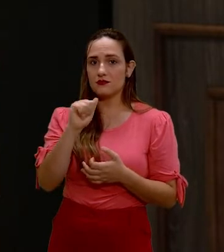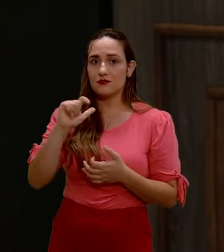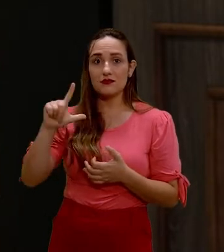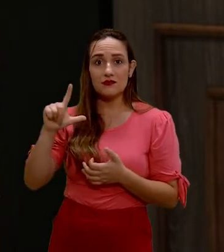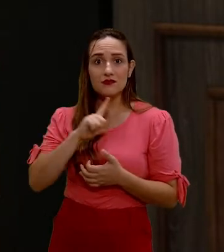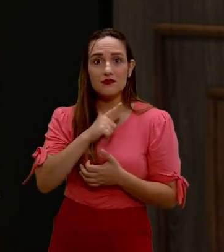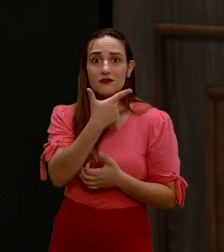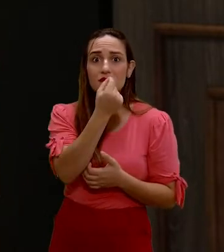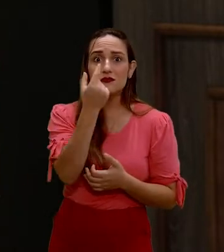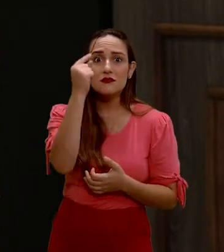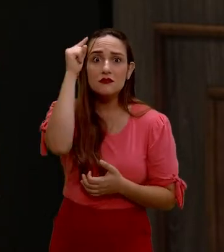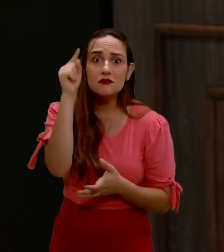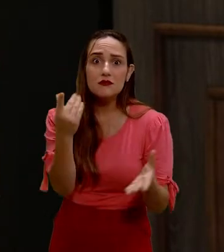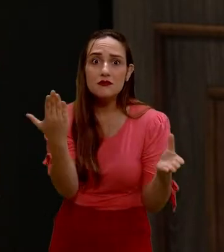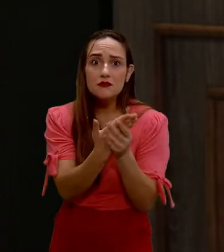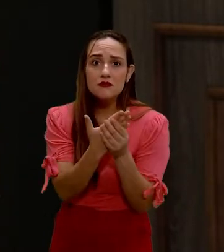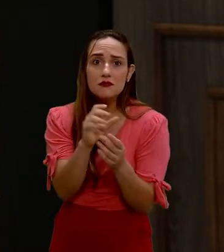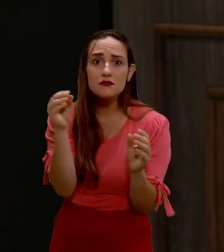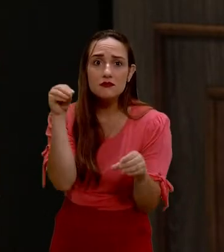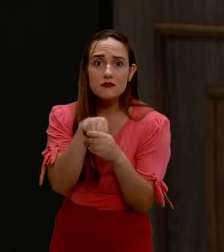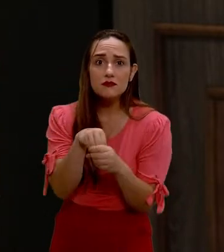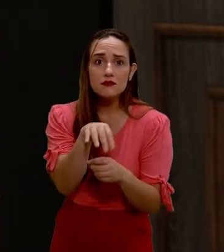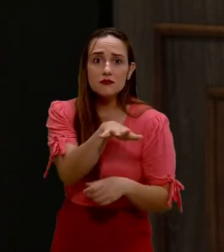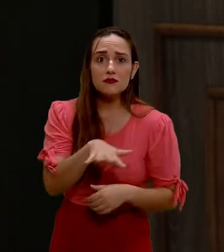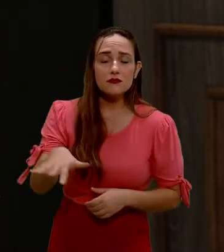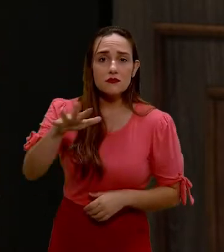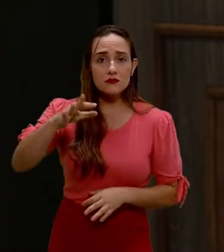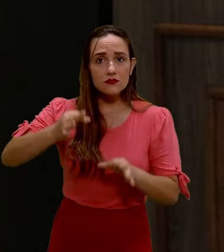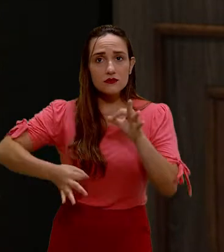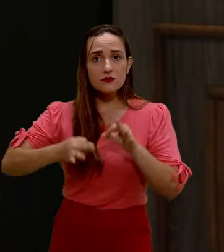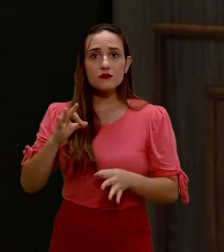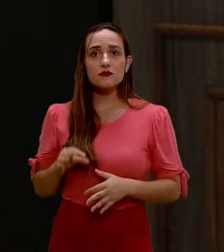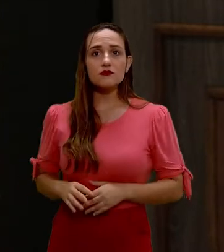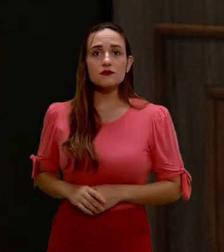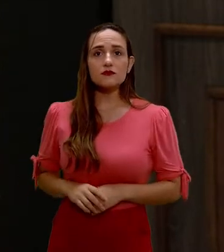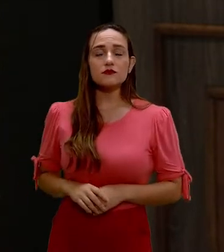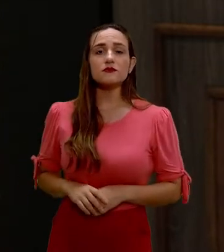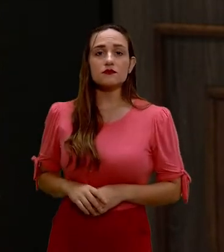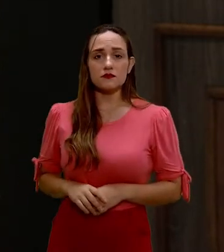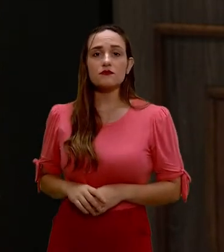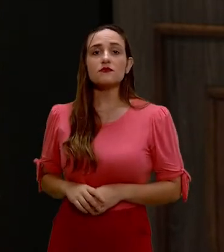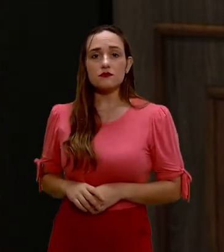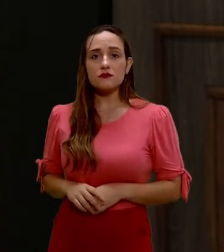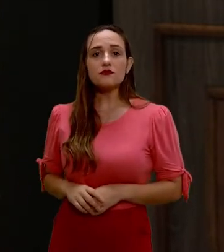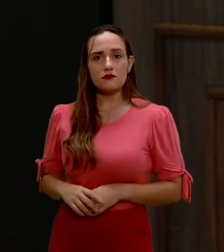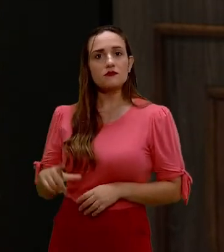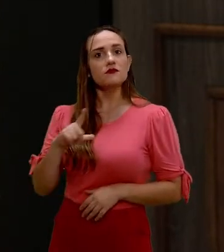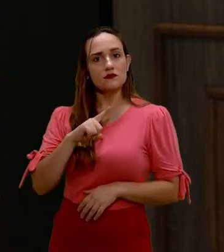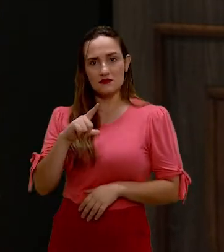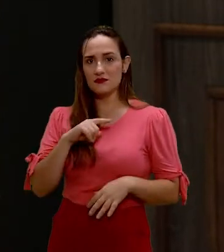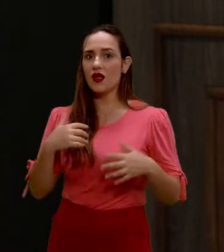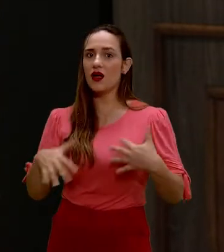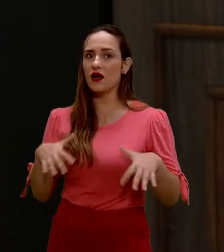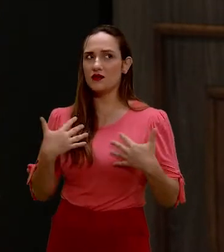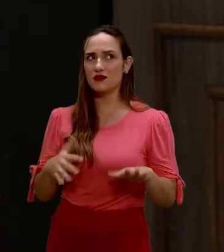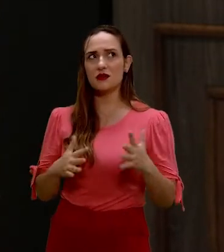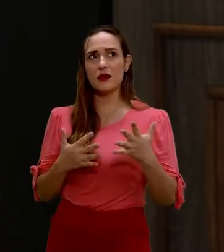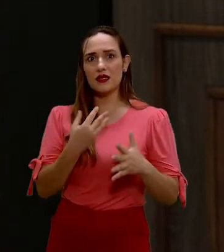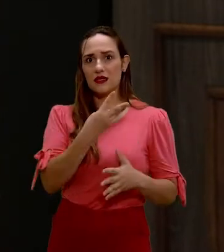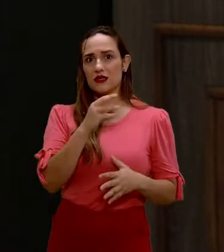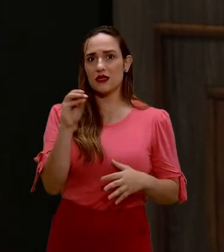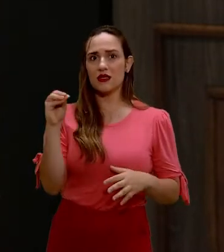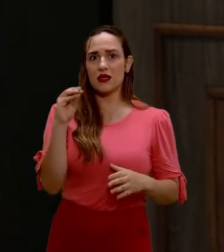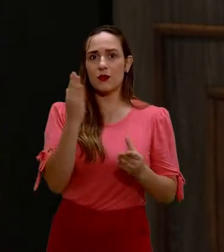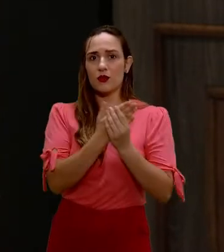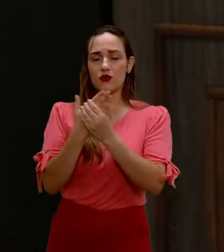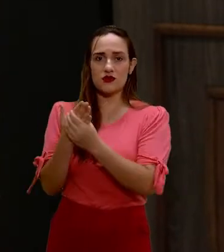vara. Aqui no juizado, as varas recebem uma quantidade bastante grande, 300 processos